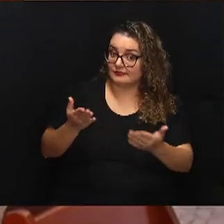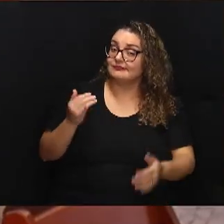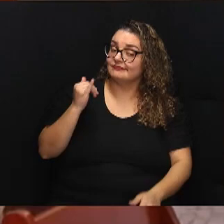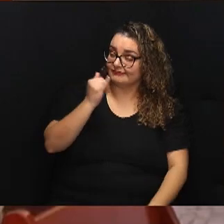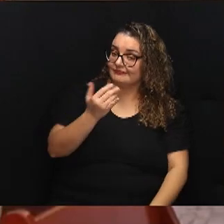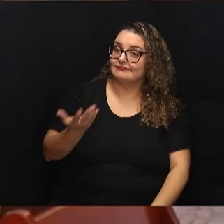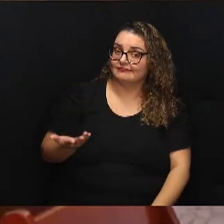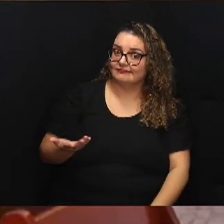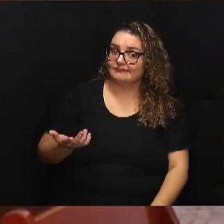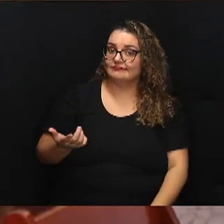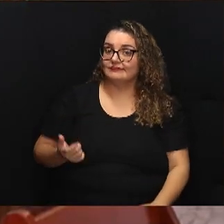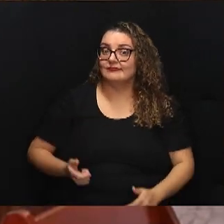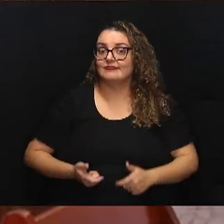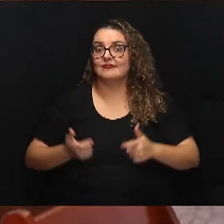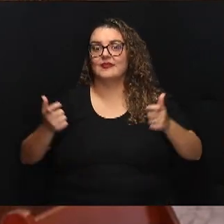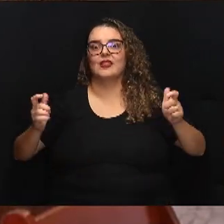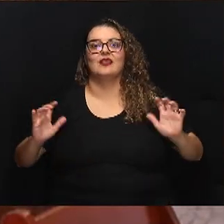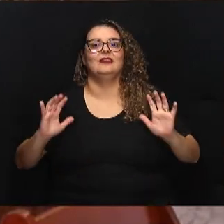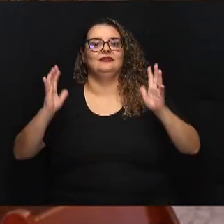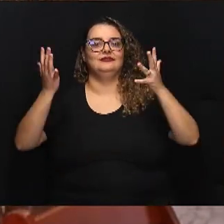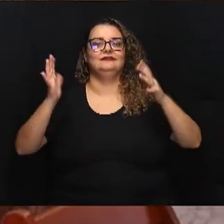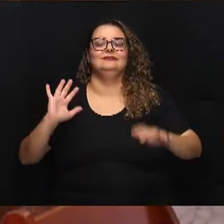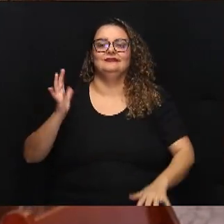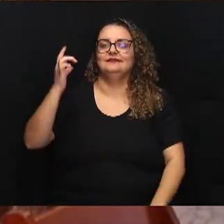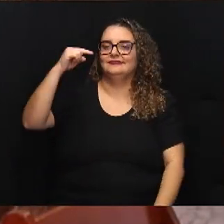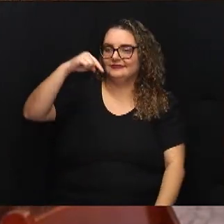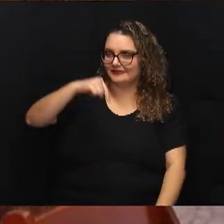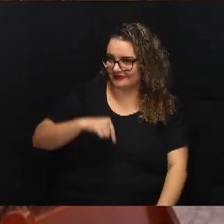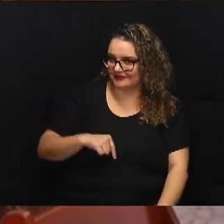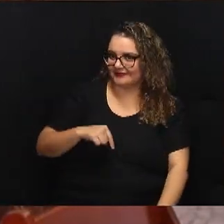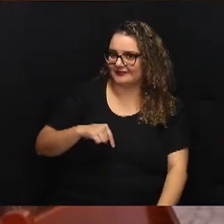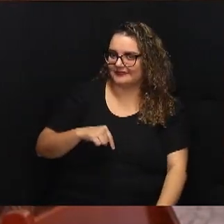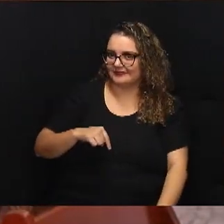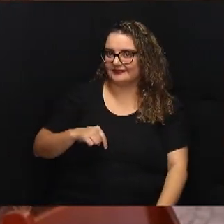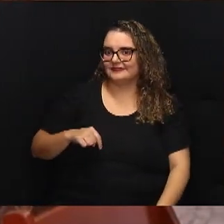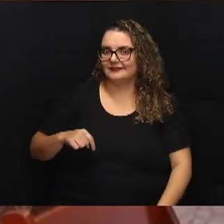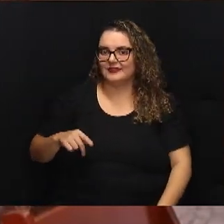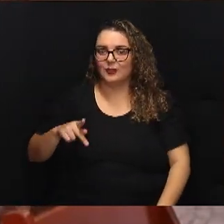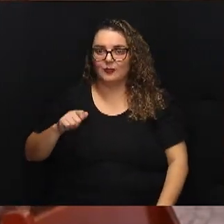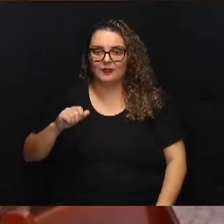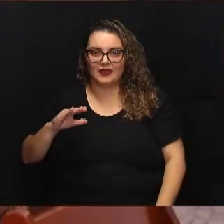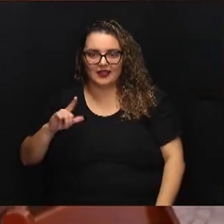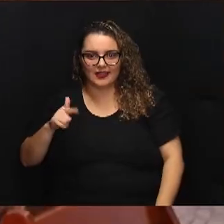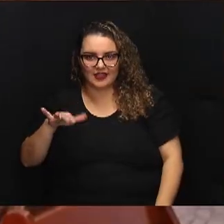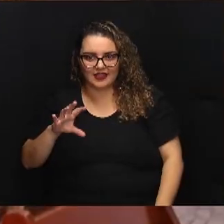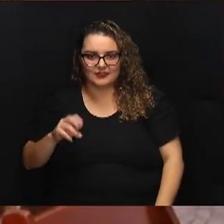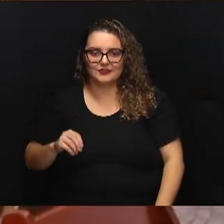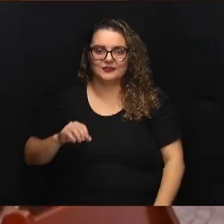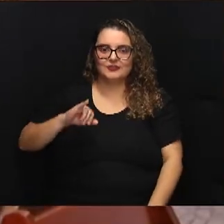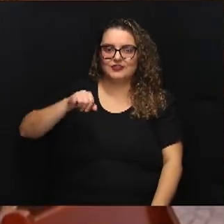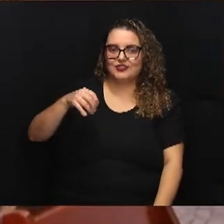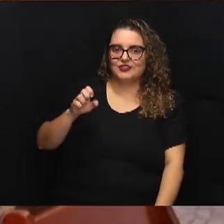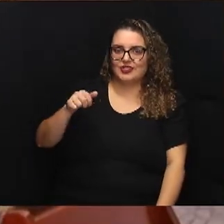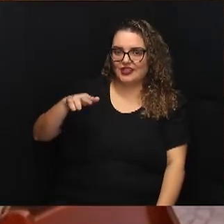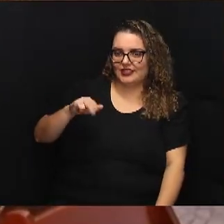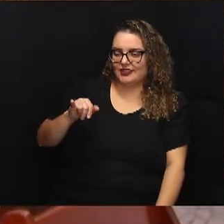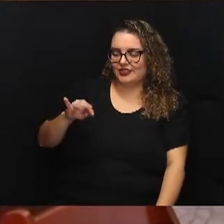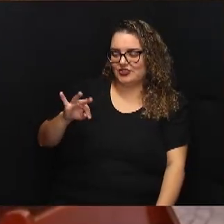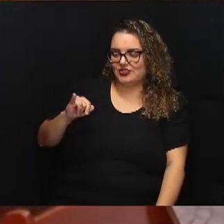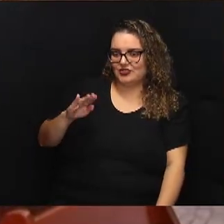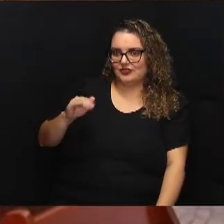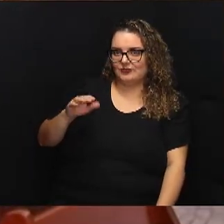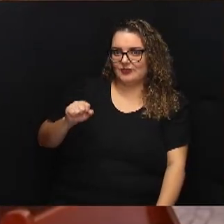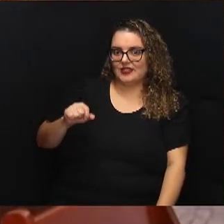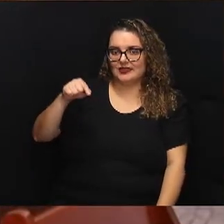olha, uma grande festa que acontece aqui no Palácio dos Jequitibás, no Paço Municipal. Nós